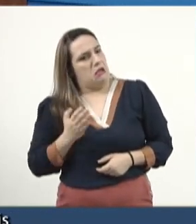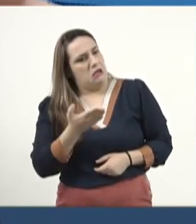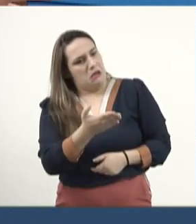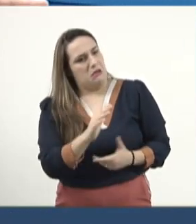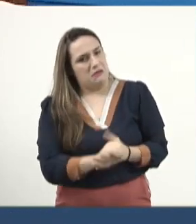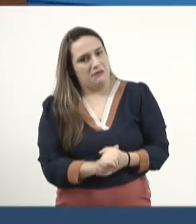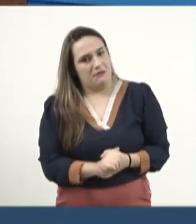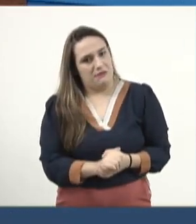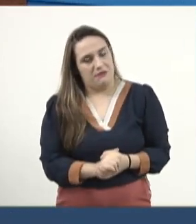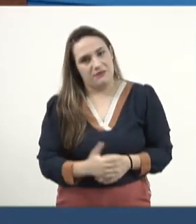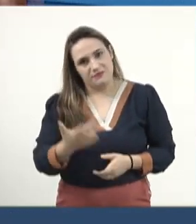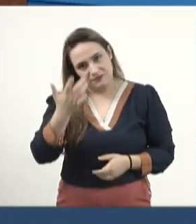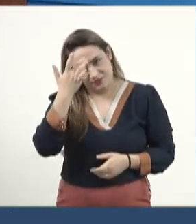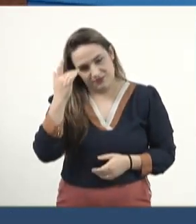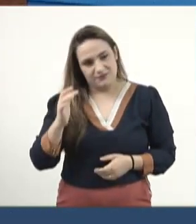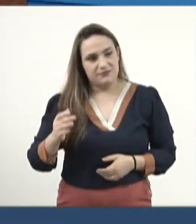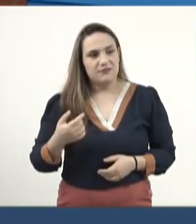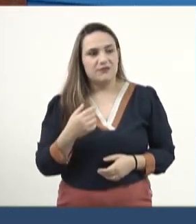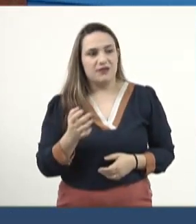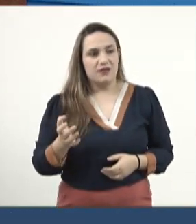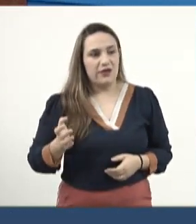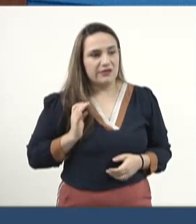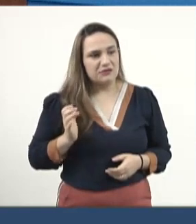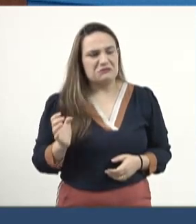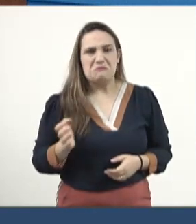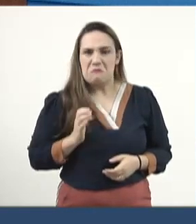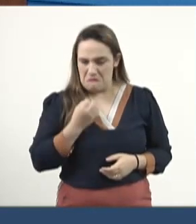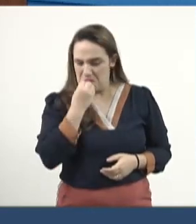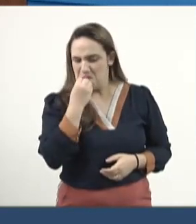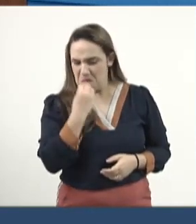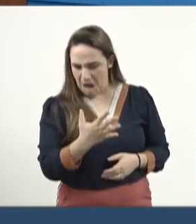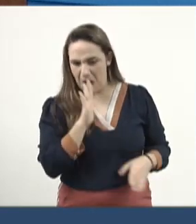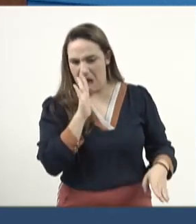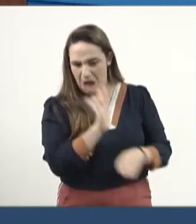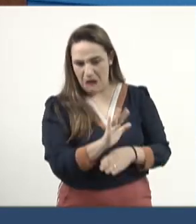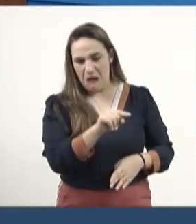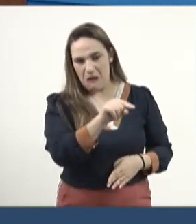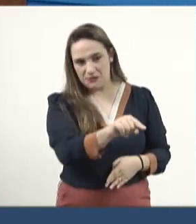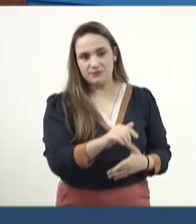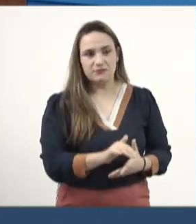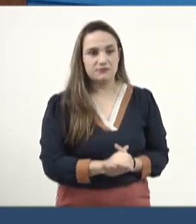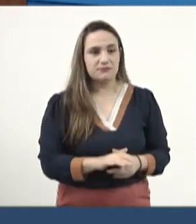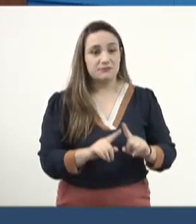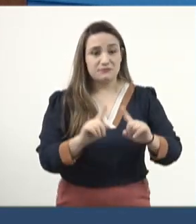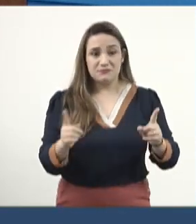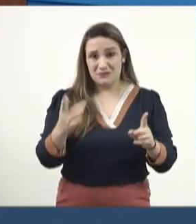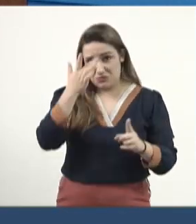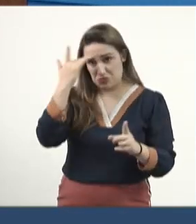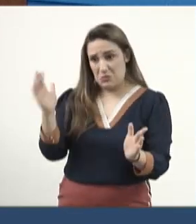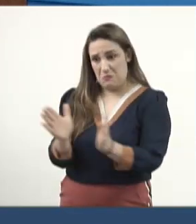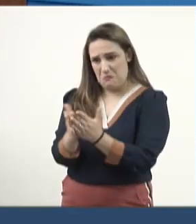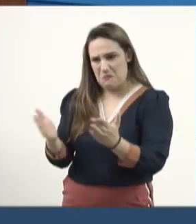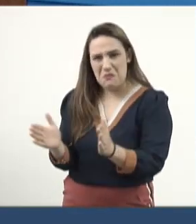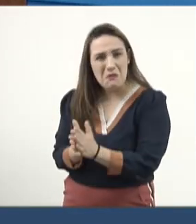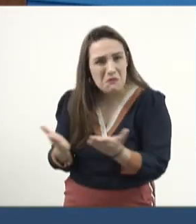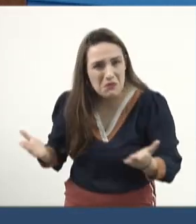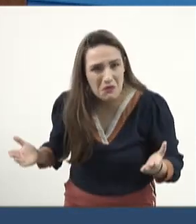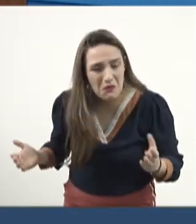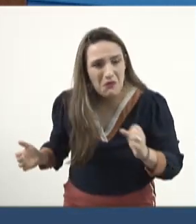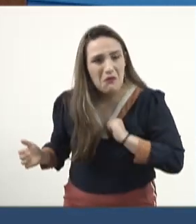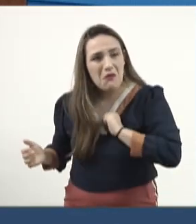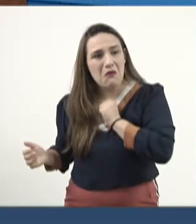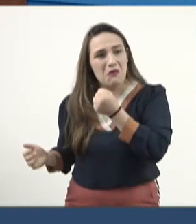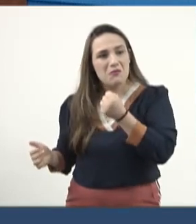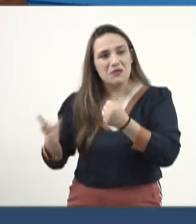os milionários. Um segundo. Foi bom, foi um governo bom. Agora, para os pobres, foi um desastre. Para a